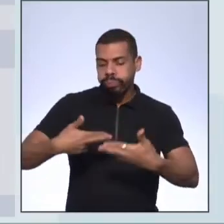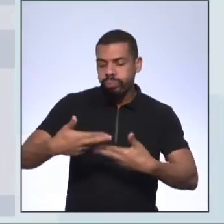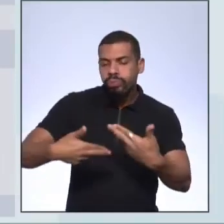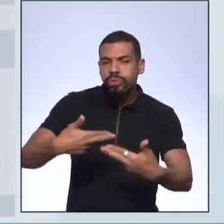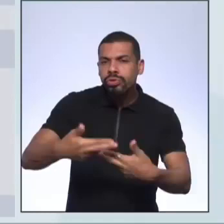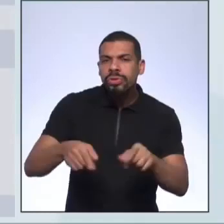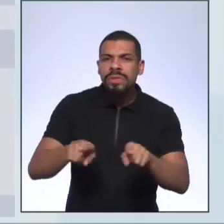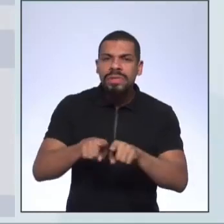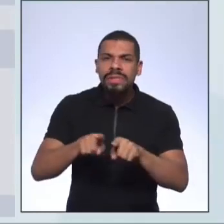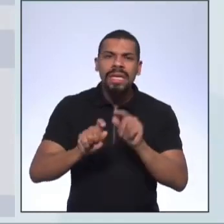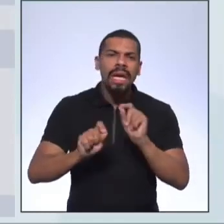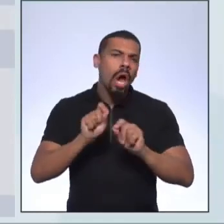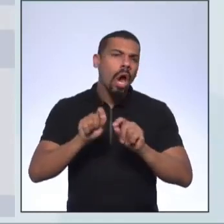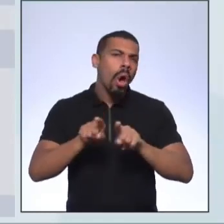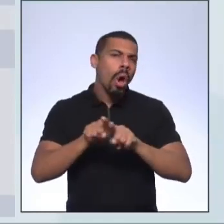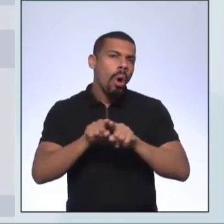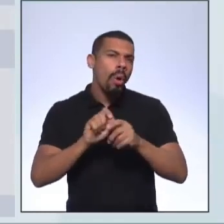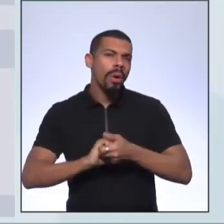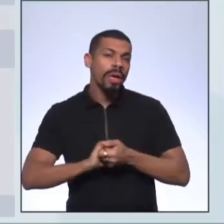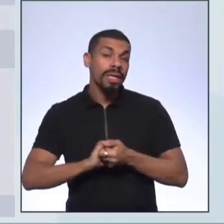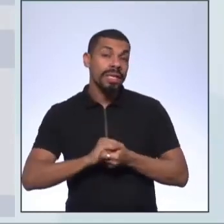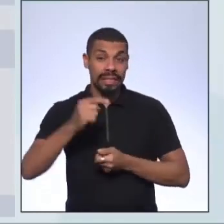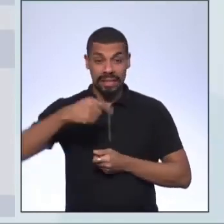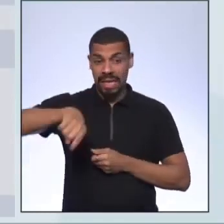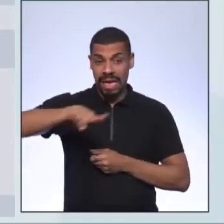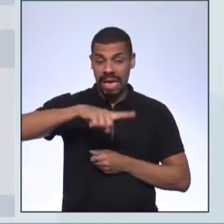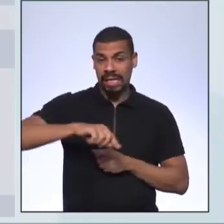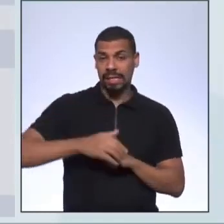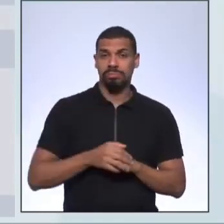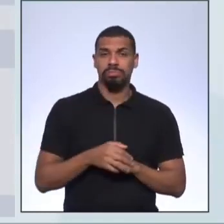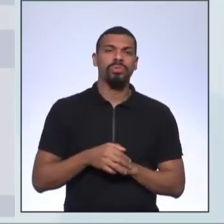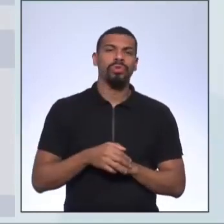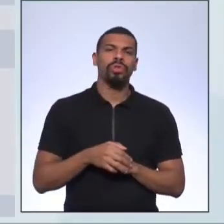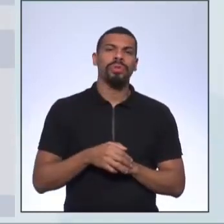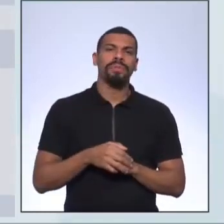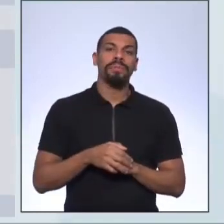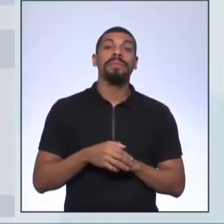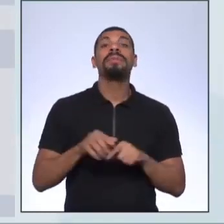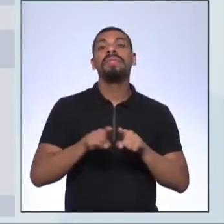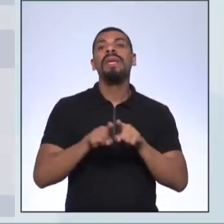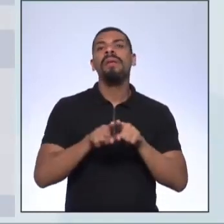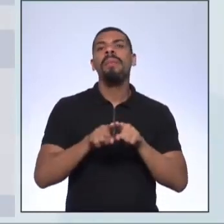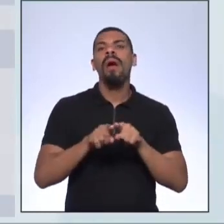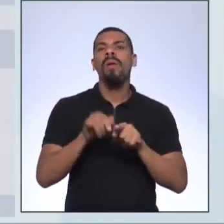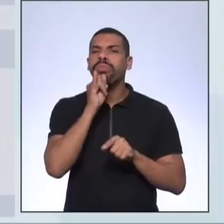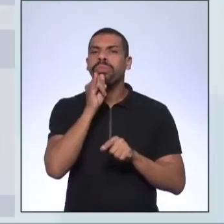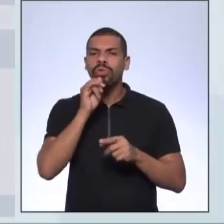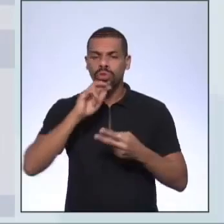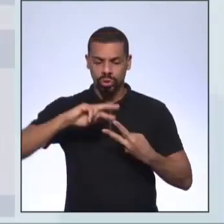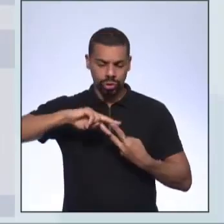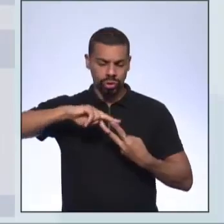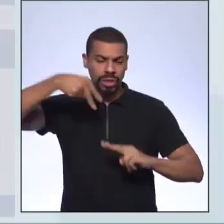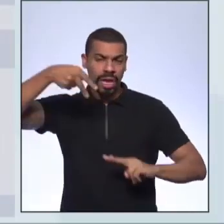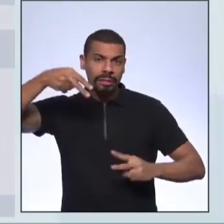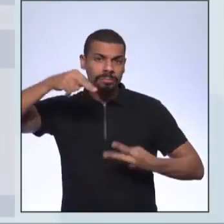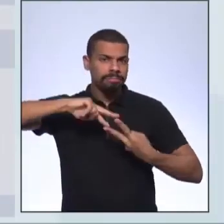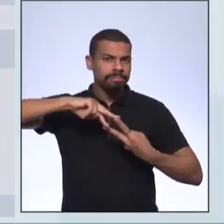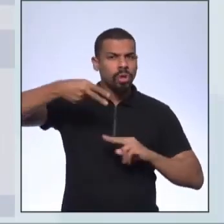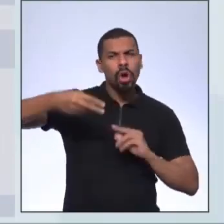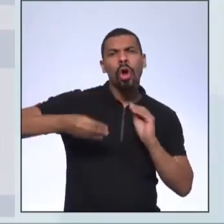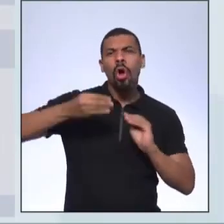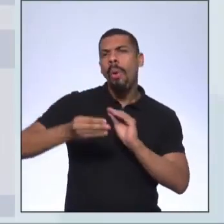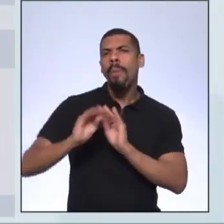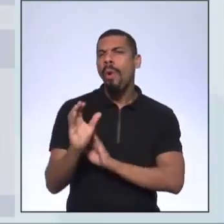forma assexuada, só que aí, nesse caso, também pode ocorrer a transferência de material genético, tá? E a gente vai ver como que isso